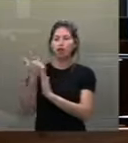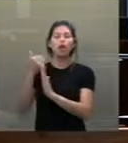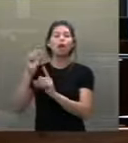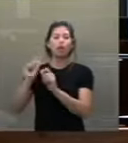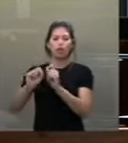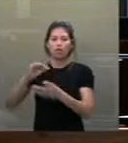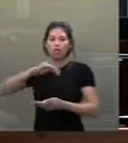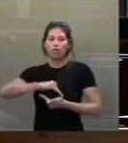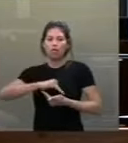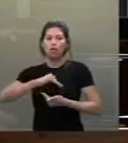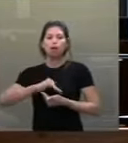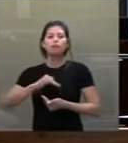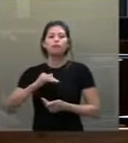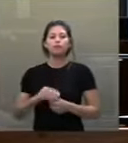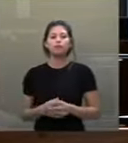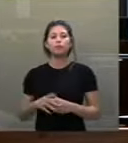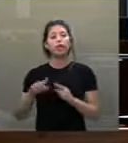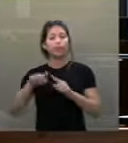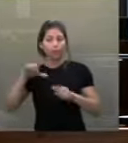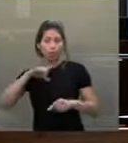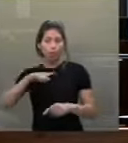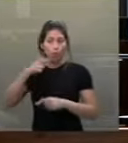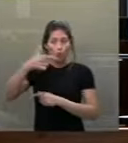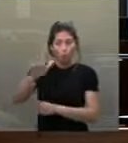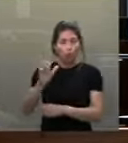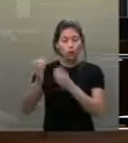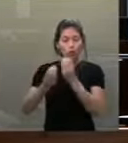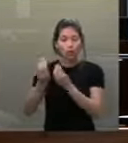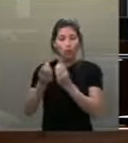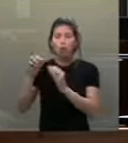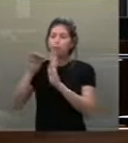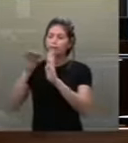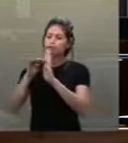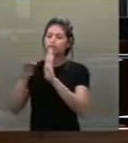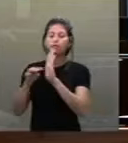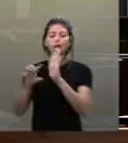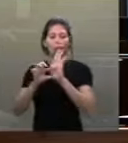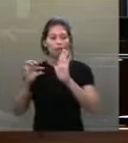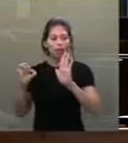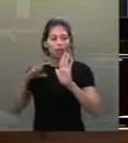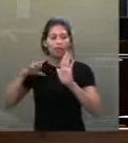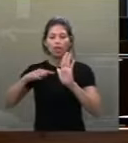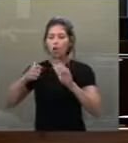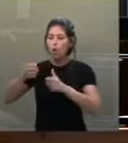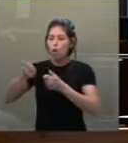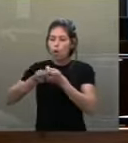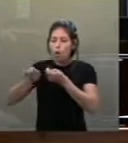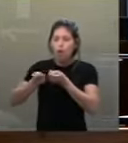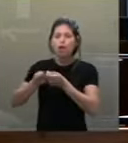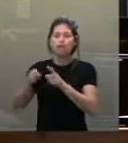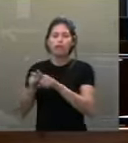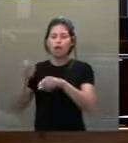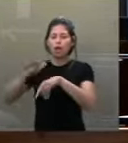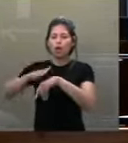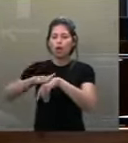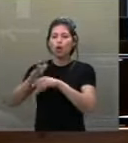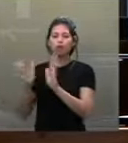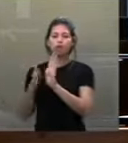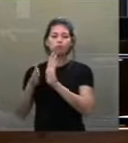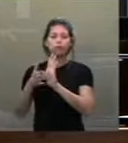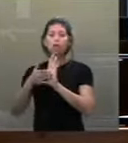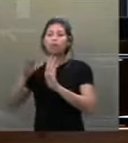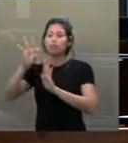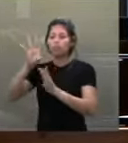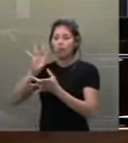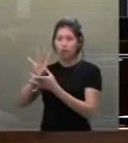banda. É preciso destacar que a literatura aconselha o estabelecimento de mecanismos como o que agora se propõe, em contexto